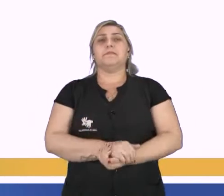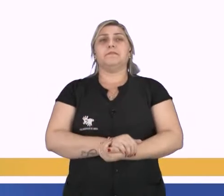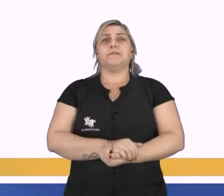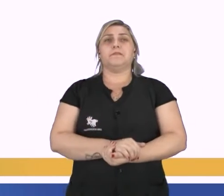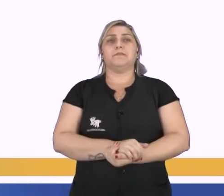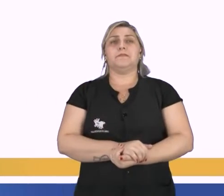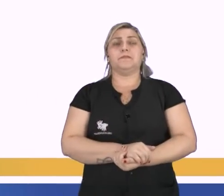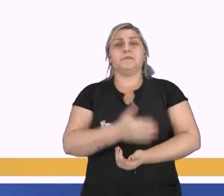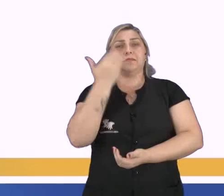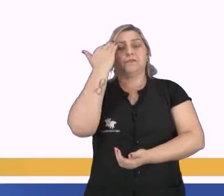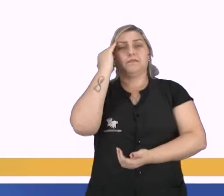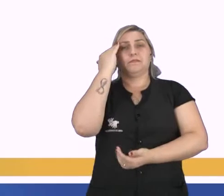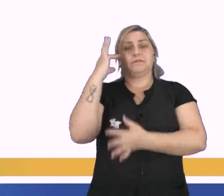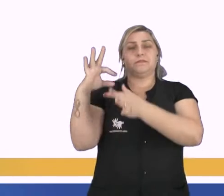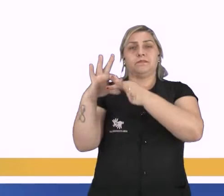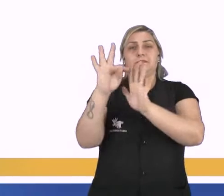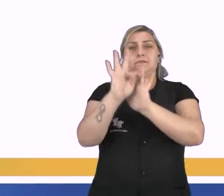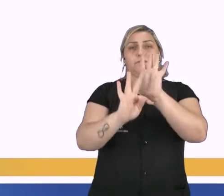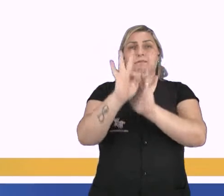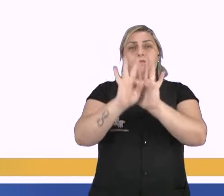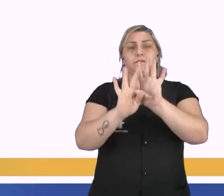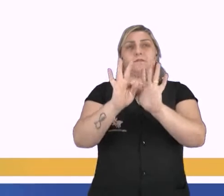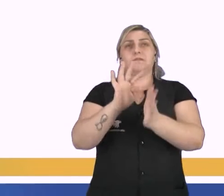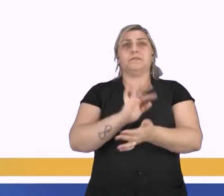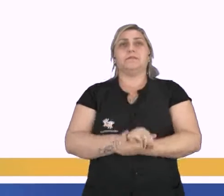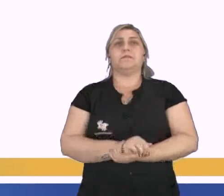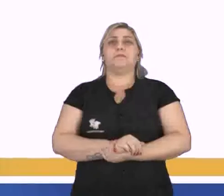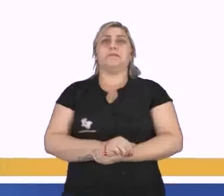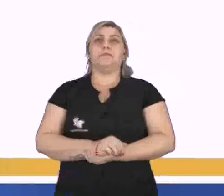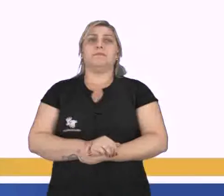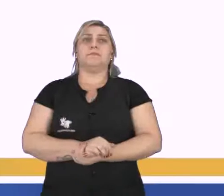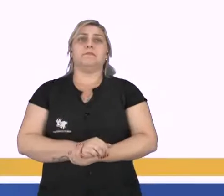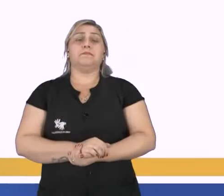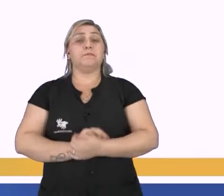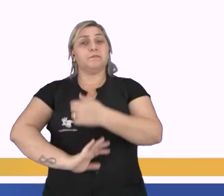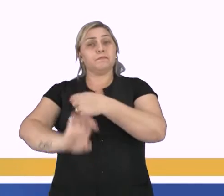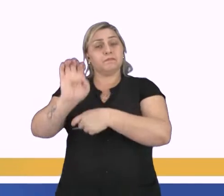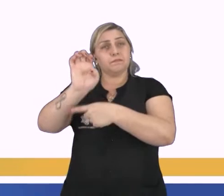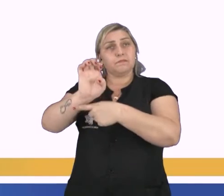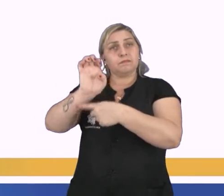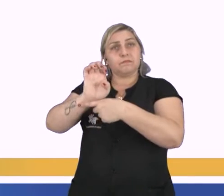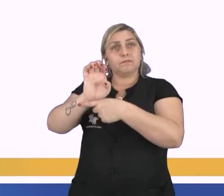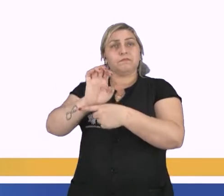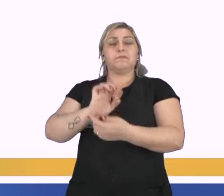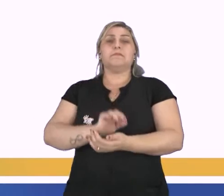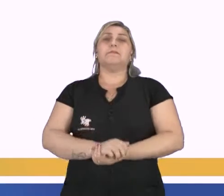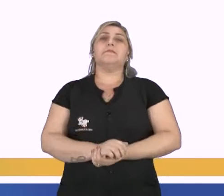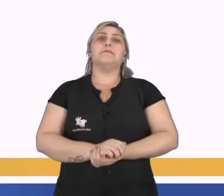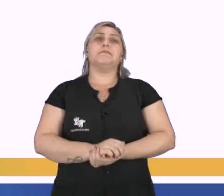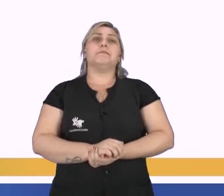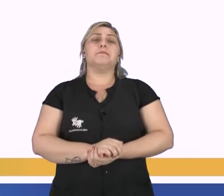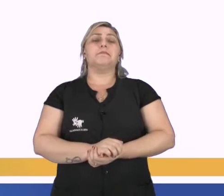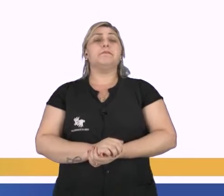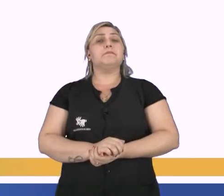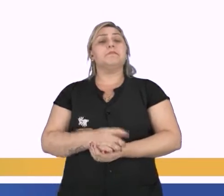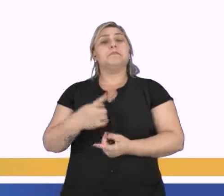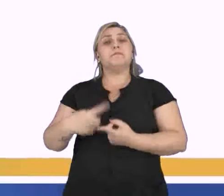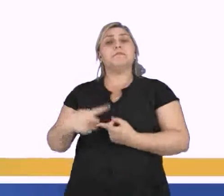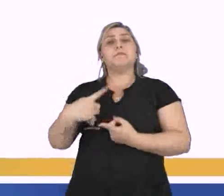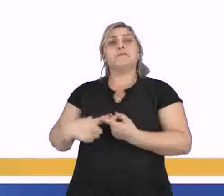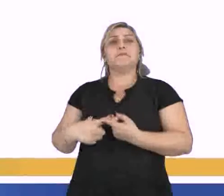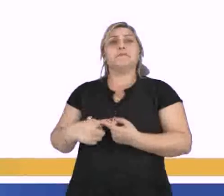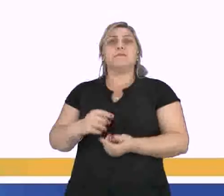de compreensão textual? Vamos ver. A letra E. Por se tratar de